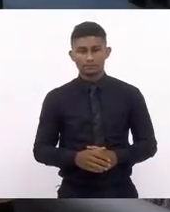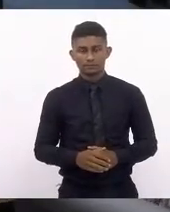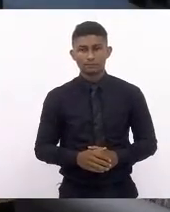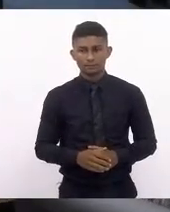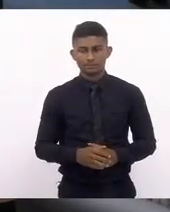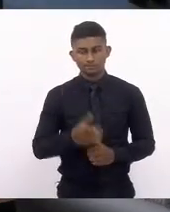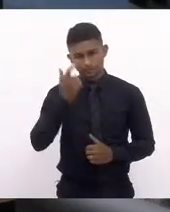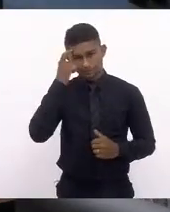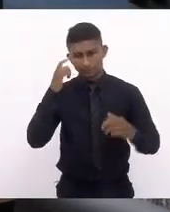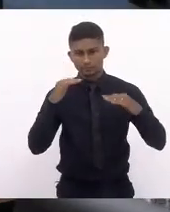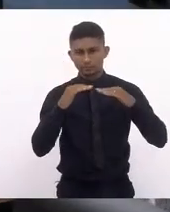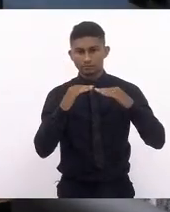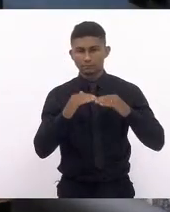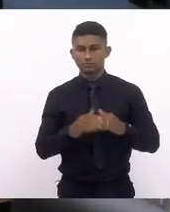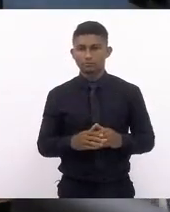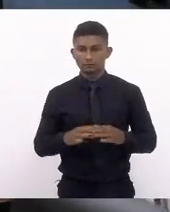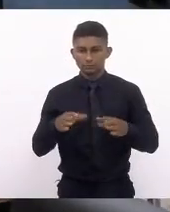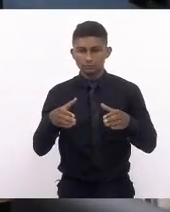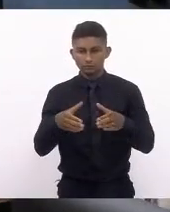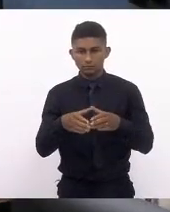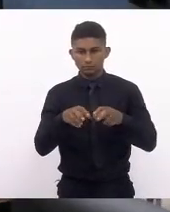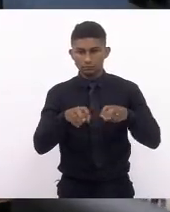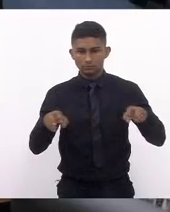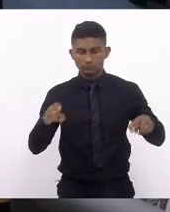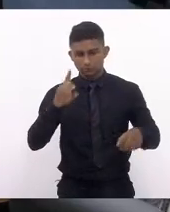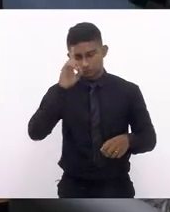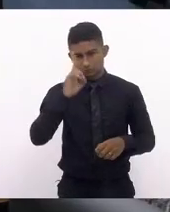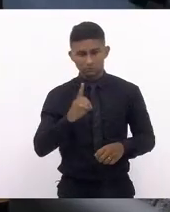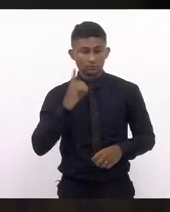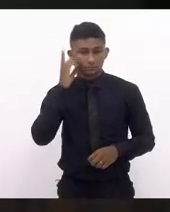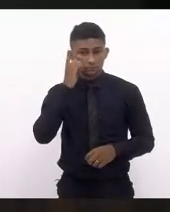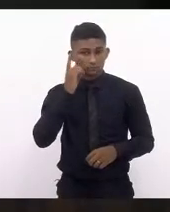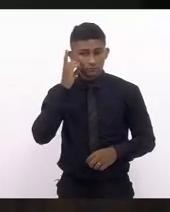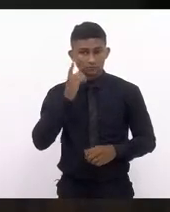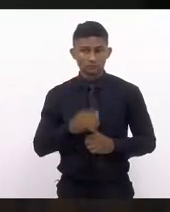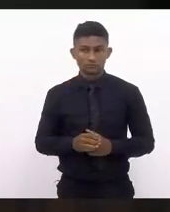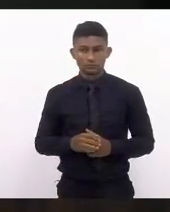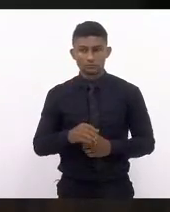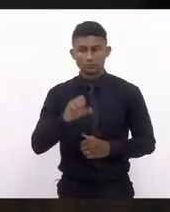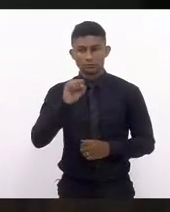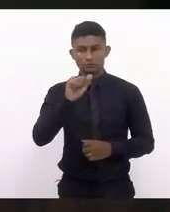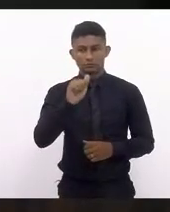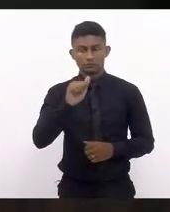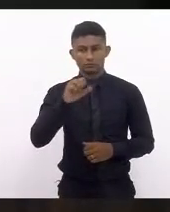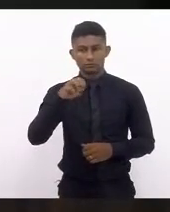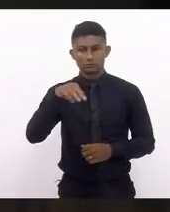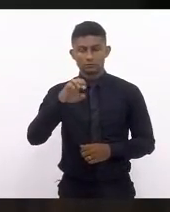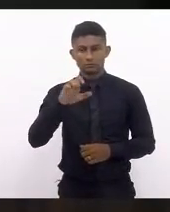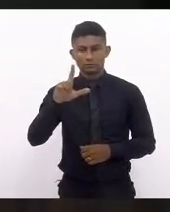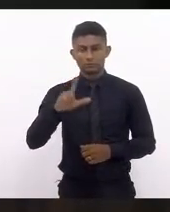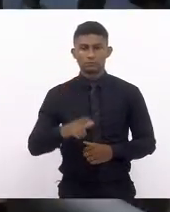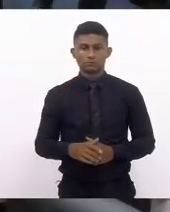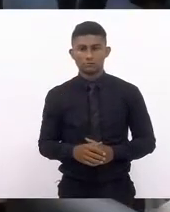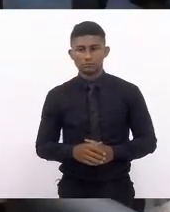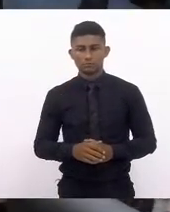é favorável Presidente pela mesa diretora Deputado Samuel Malafaia